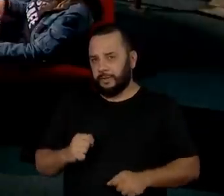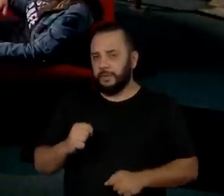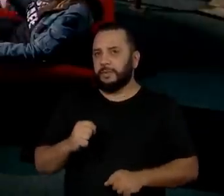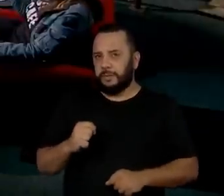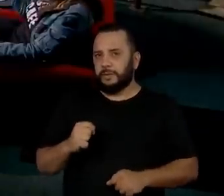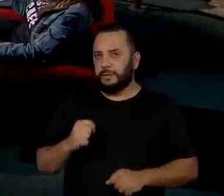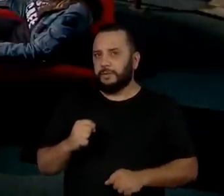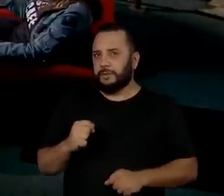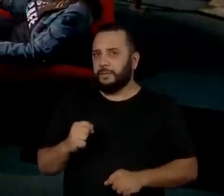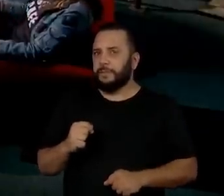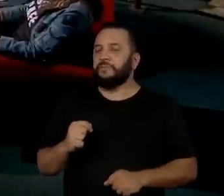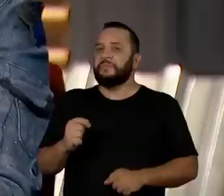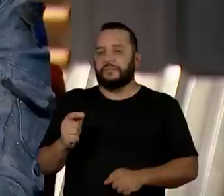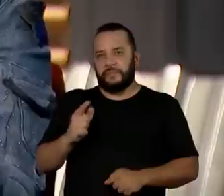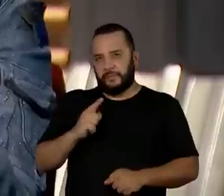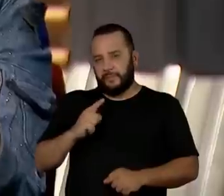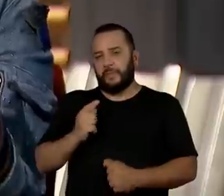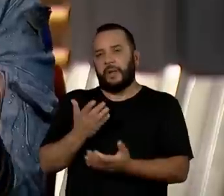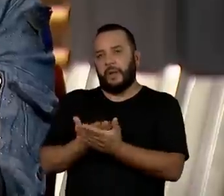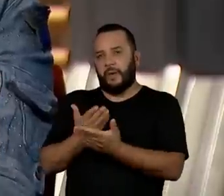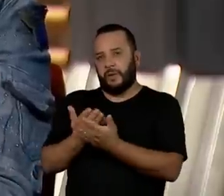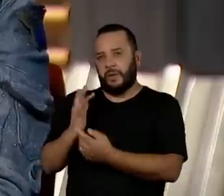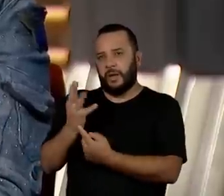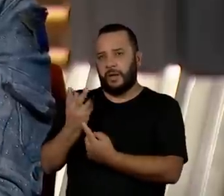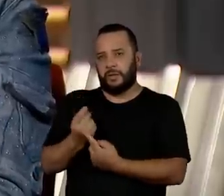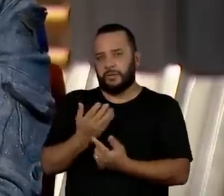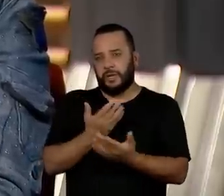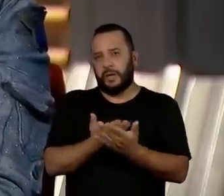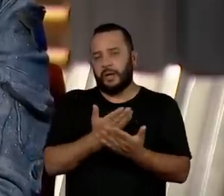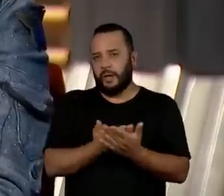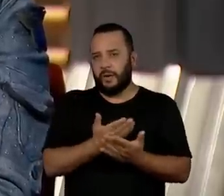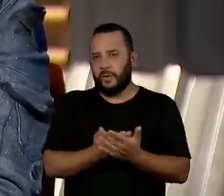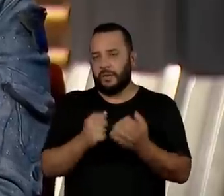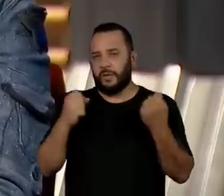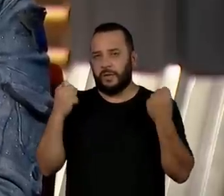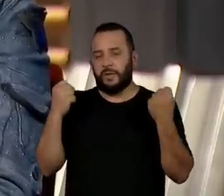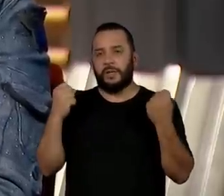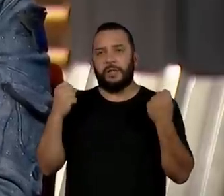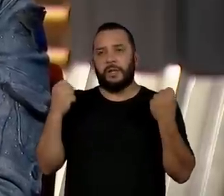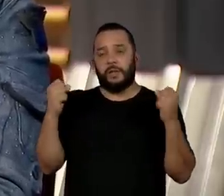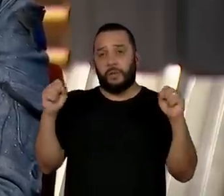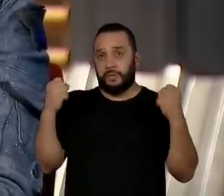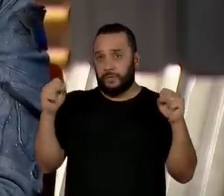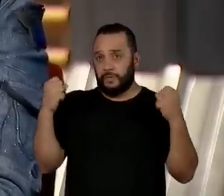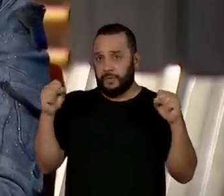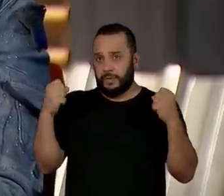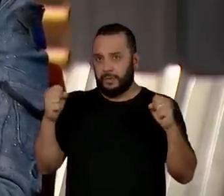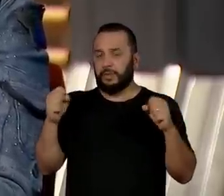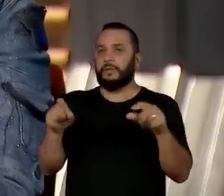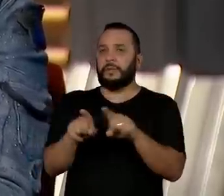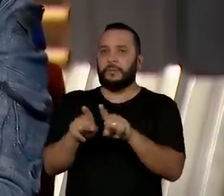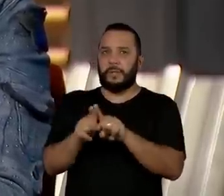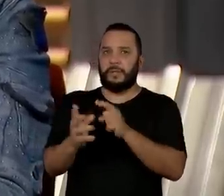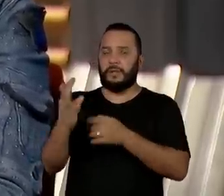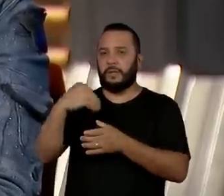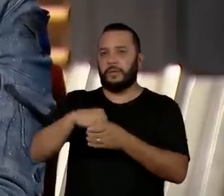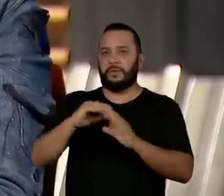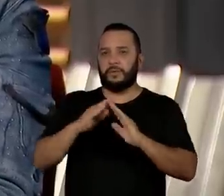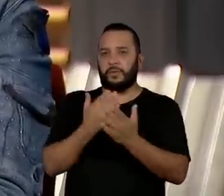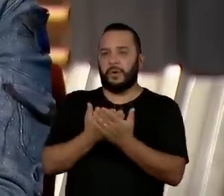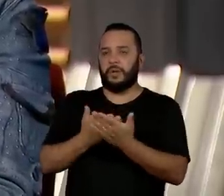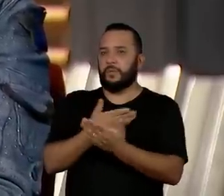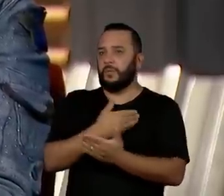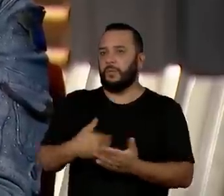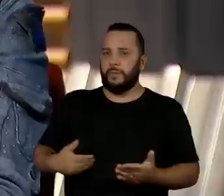temos aula de artes aula de educação física qual é a razão de não ter dentro de escolas públicas